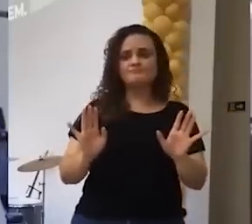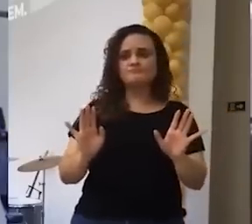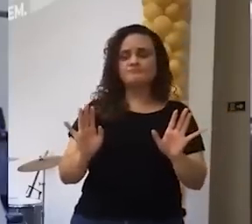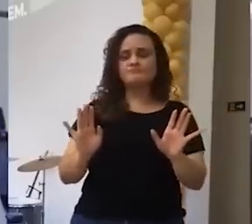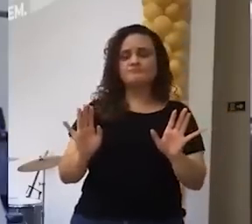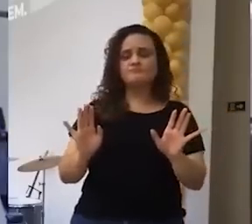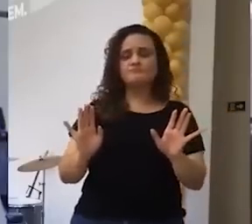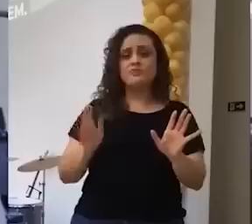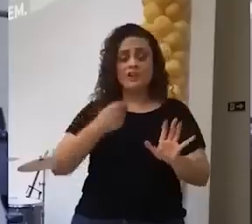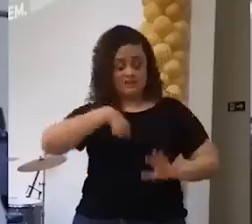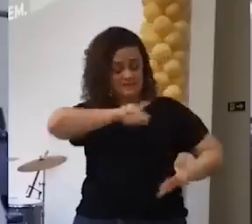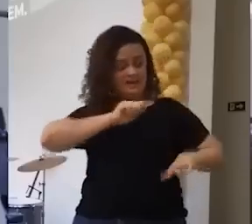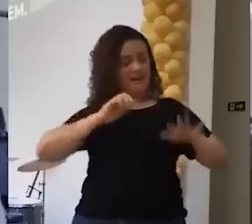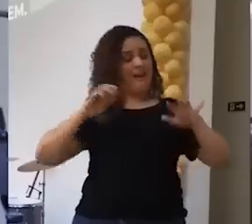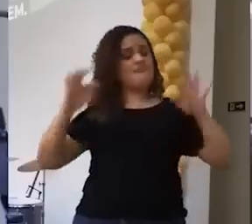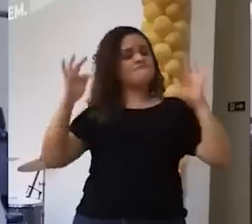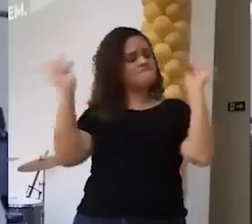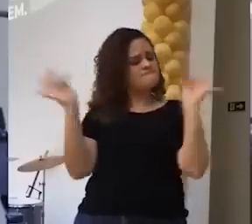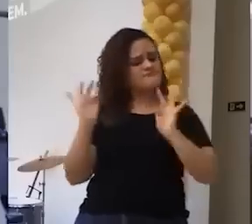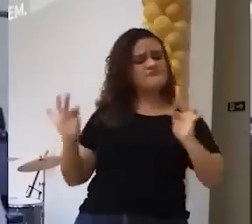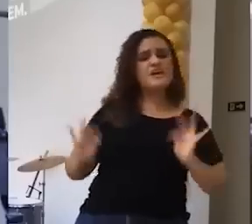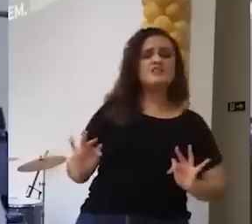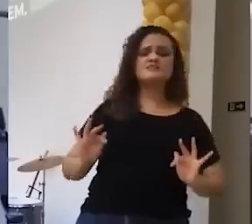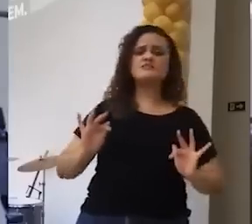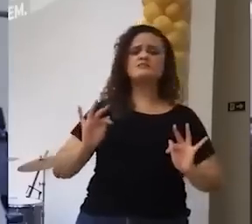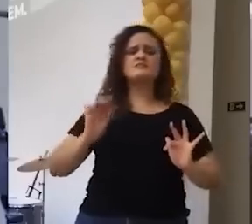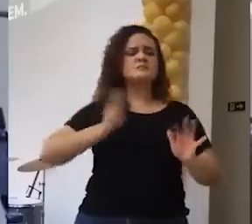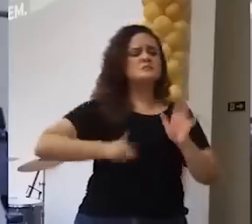Estar feliz quando está tudo bem, até o ateu consegue.